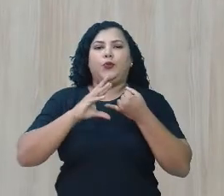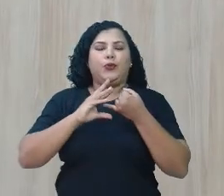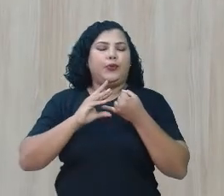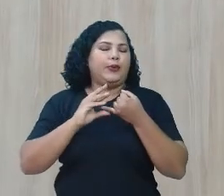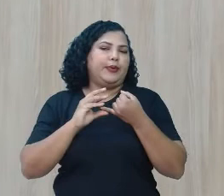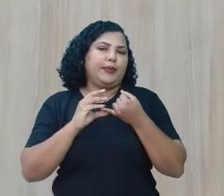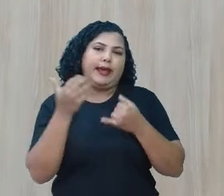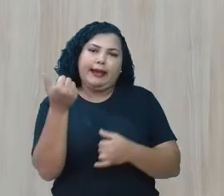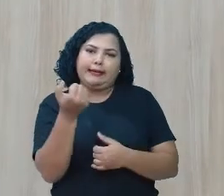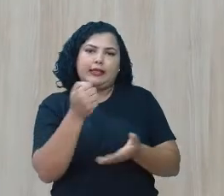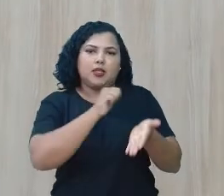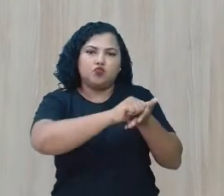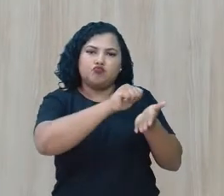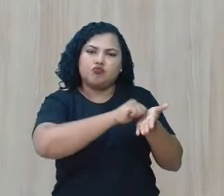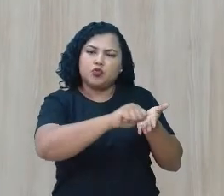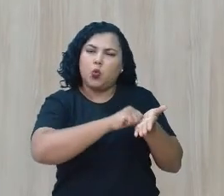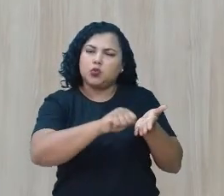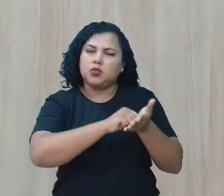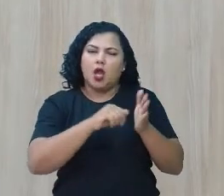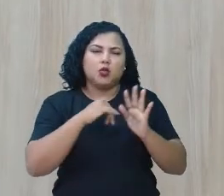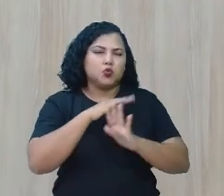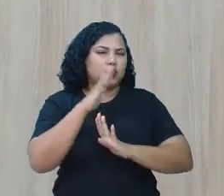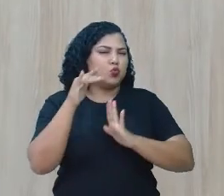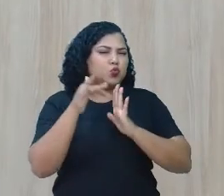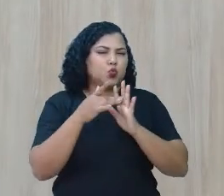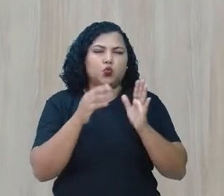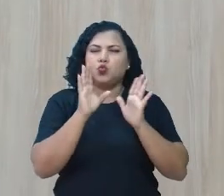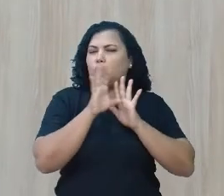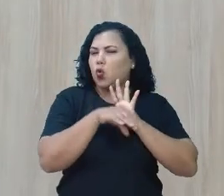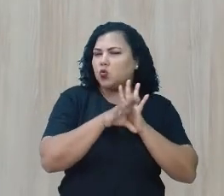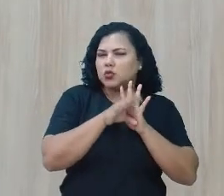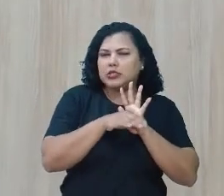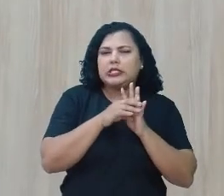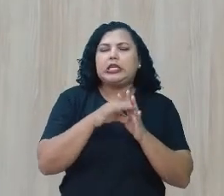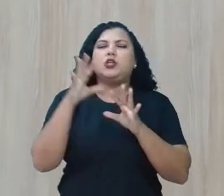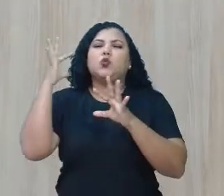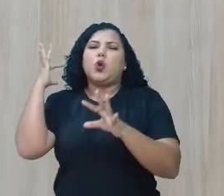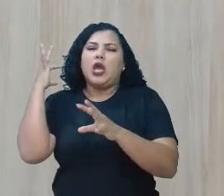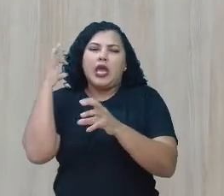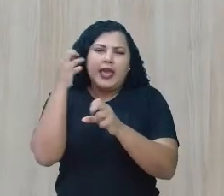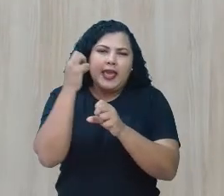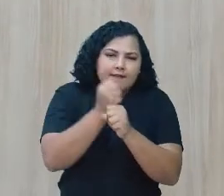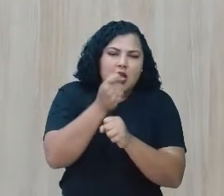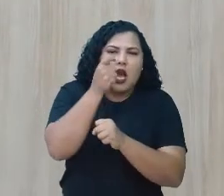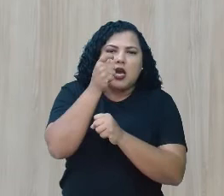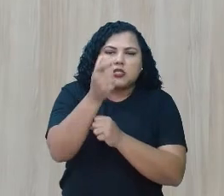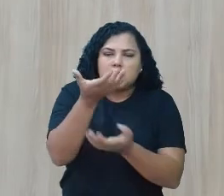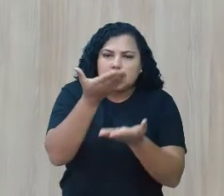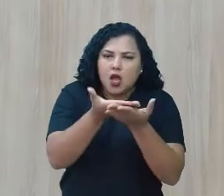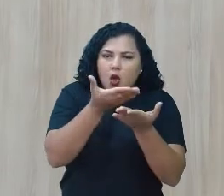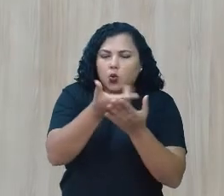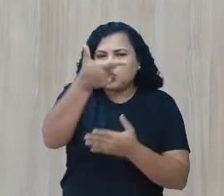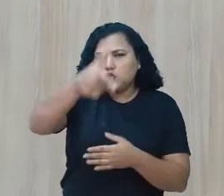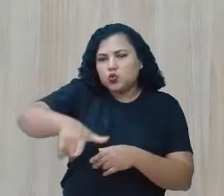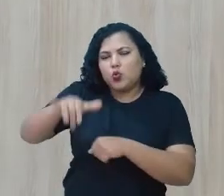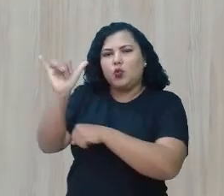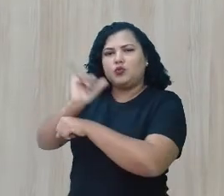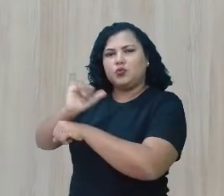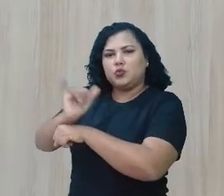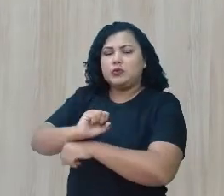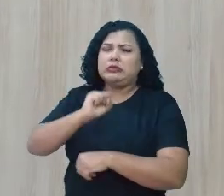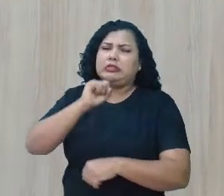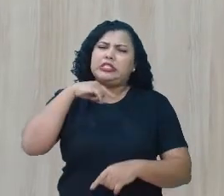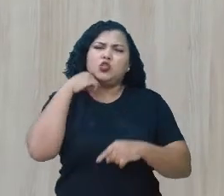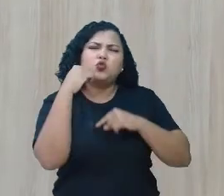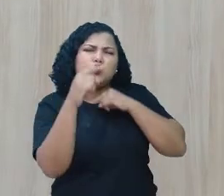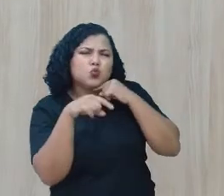lápis, borracha. Anote tudo, anote todos os conceitos. Reveja a aula novamente depois no YouTube, tá bom? Se